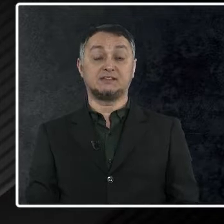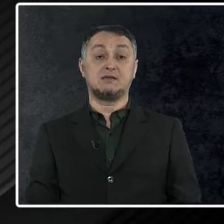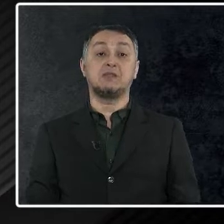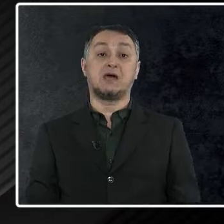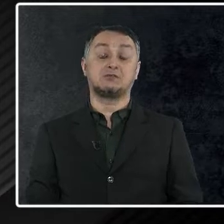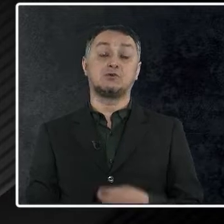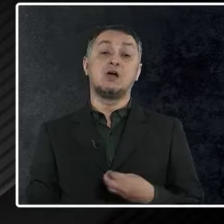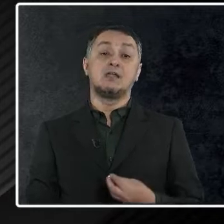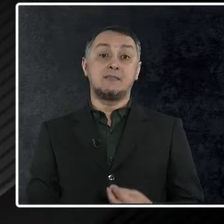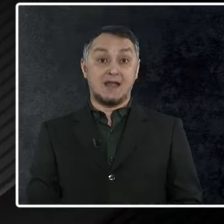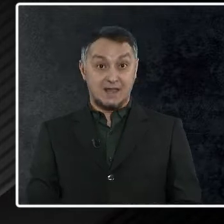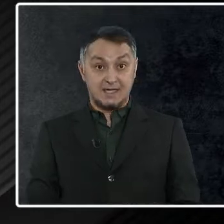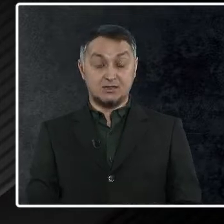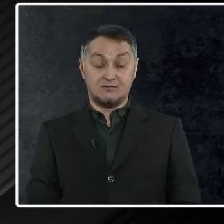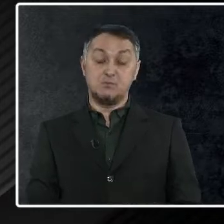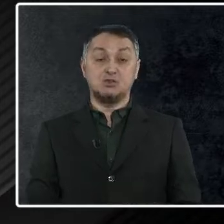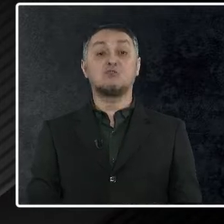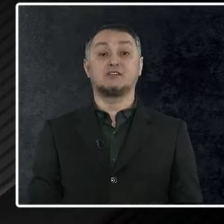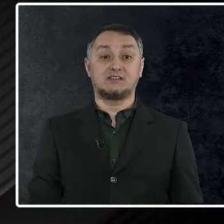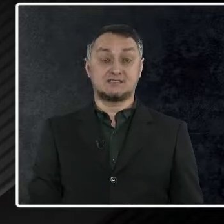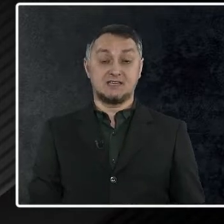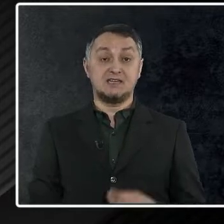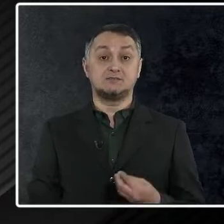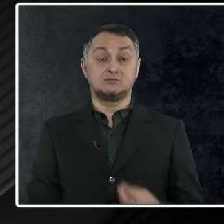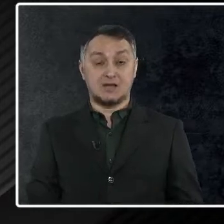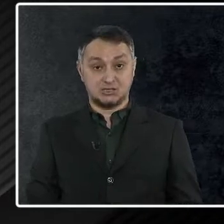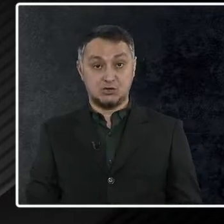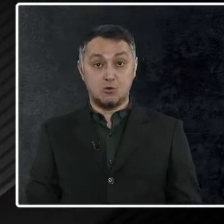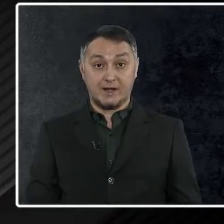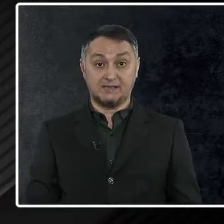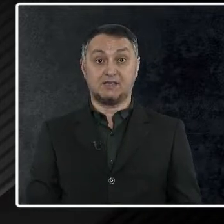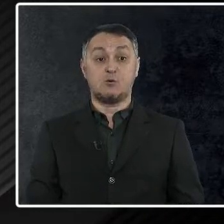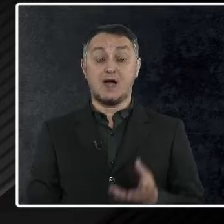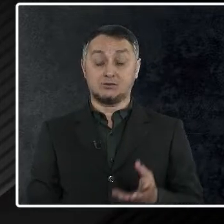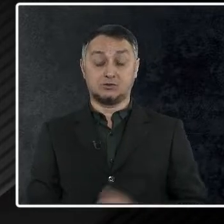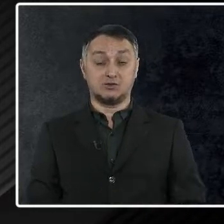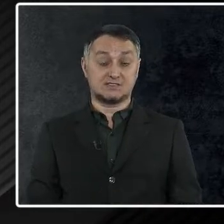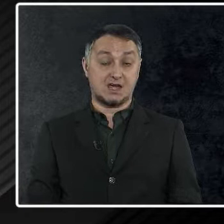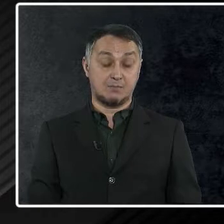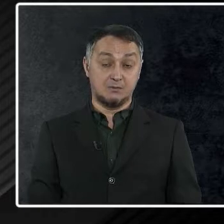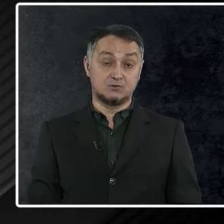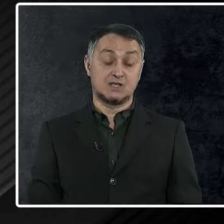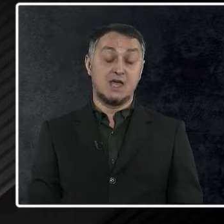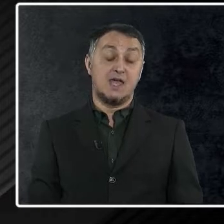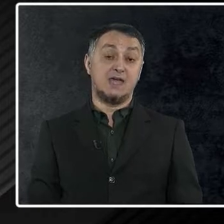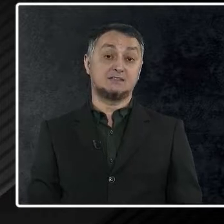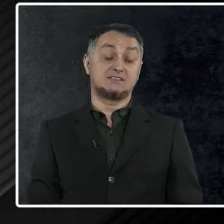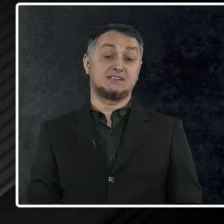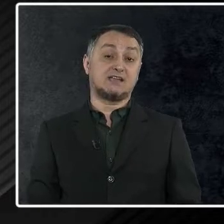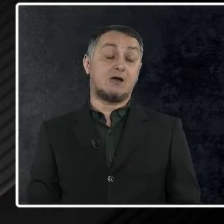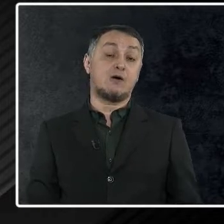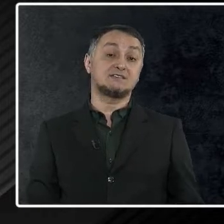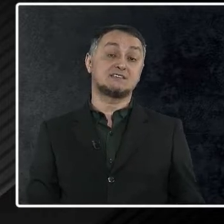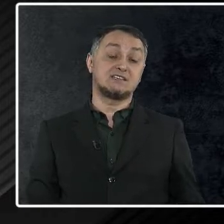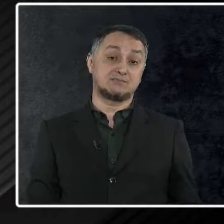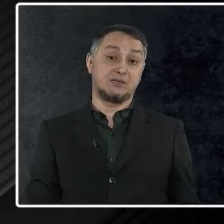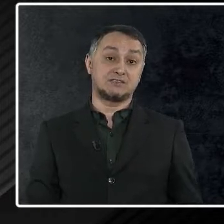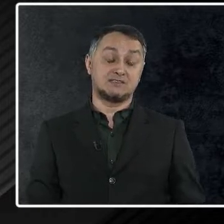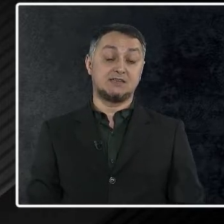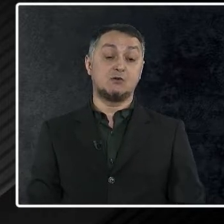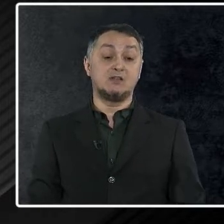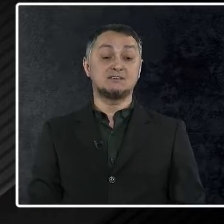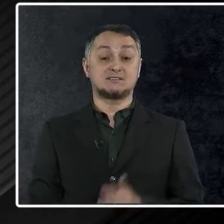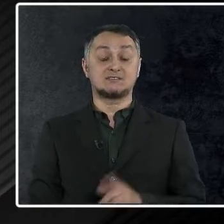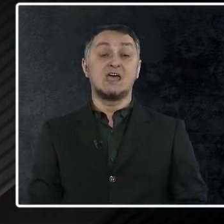está determinado na Lei 9.096, no artigo 44, que nós acabamos de citar quais as